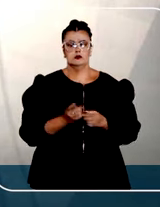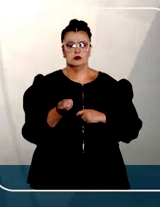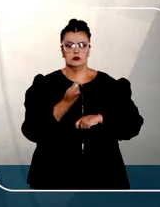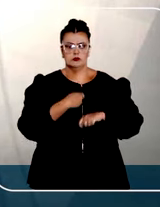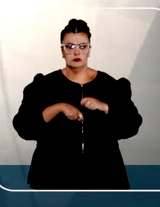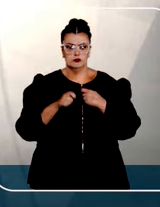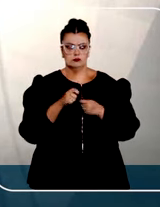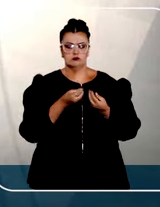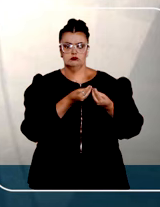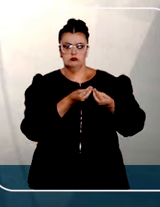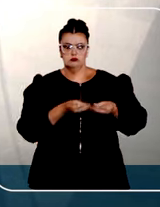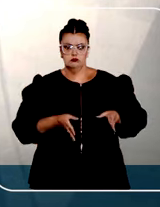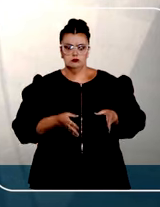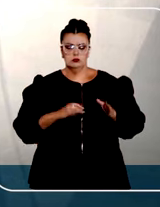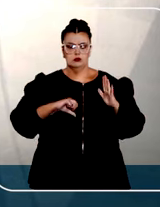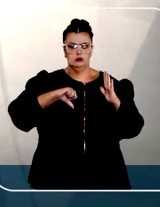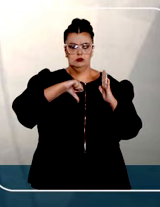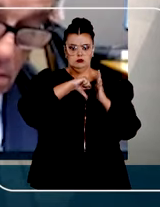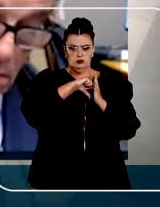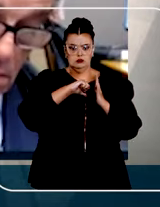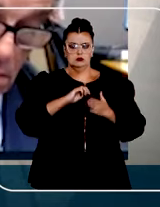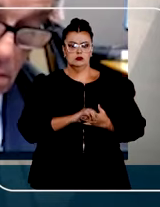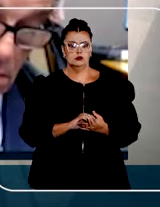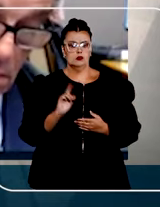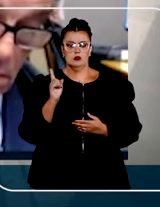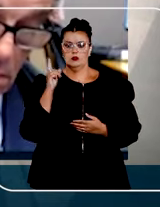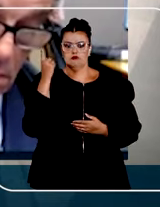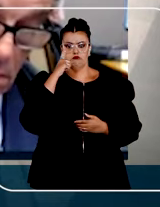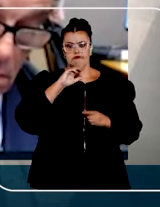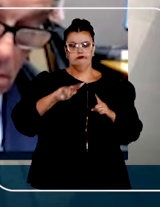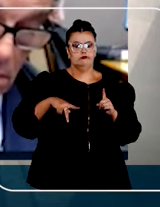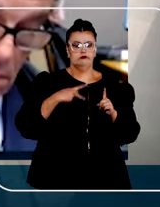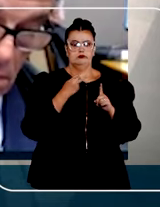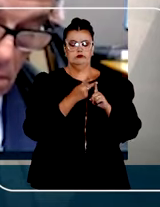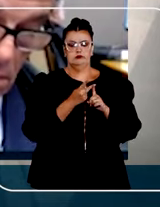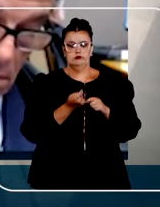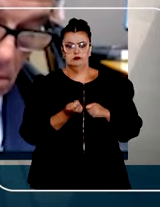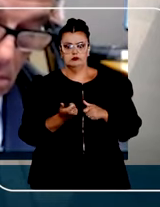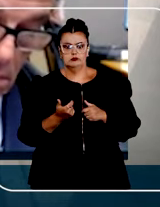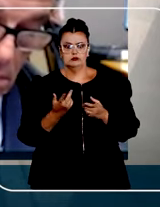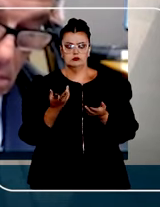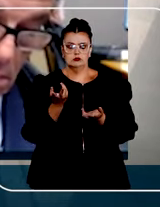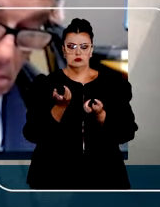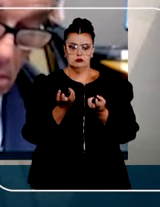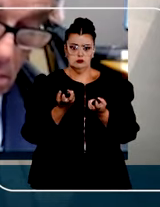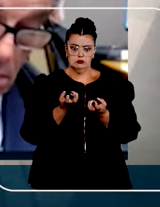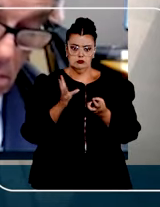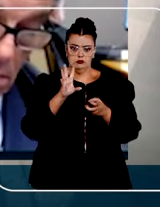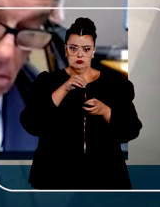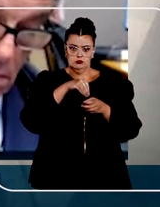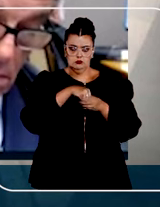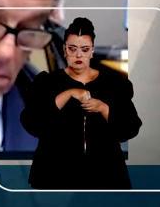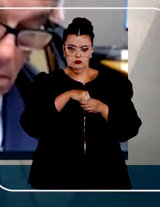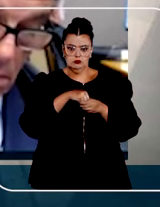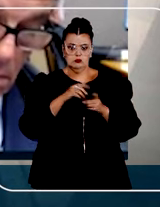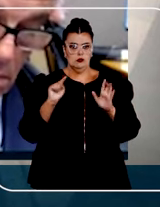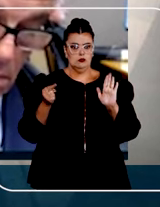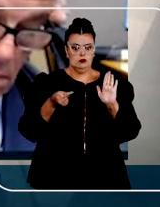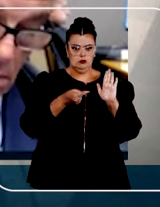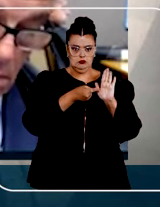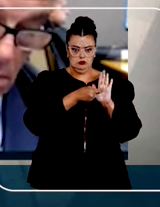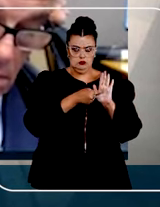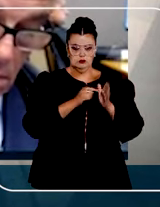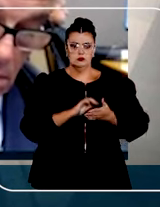como reparação dos danos causados pelo crime não Supre a necessidade de Que tal indenização seja requerida expressamente na